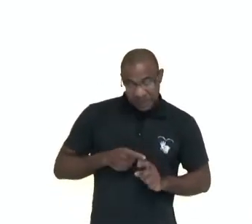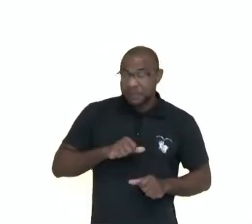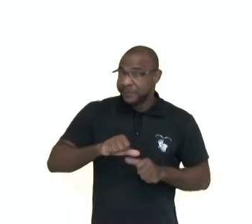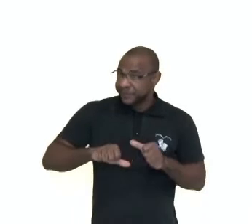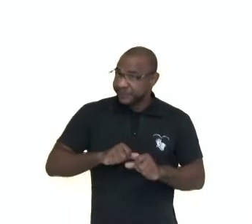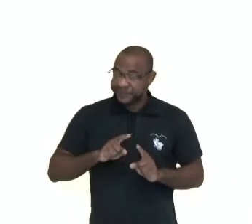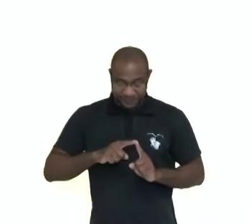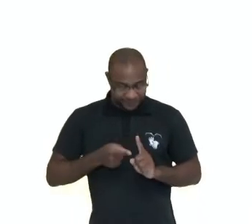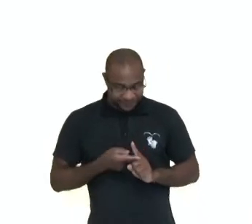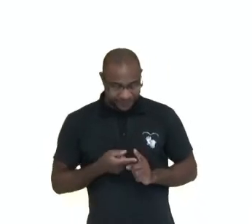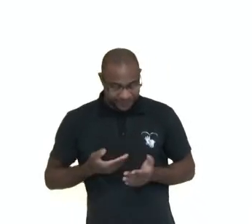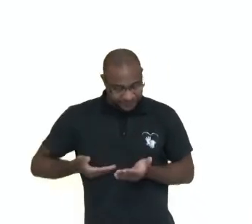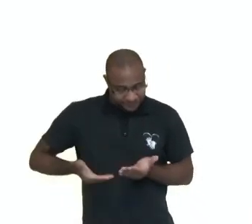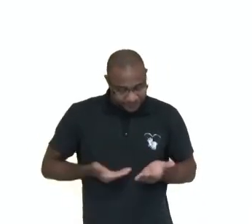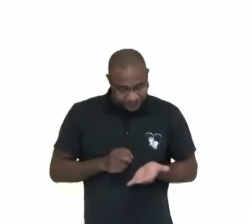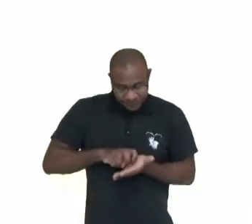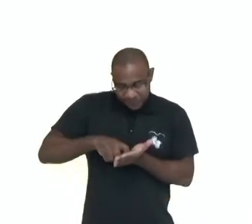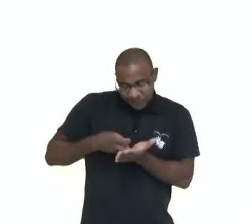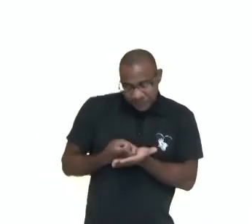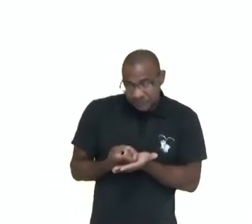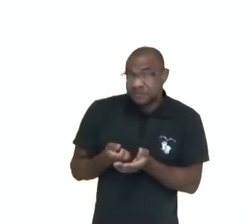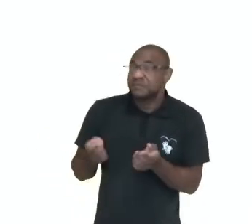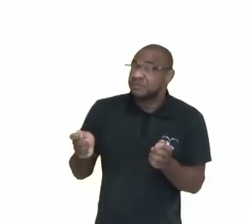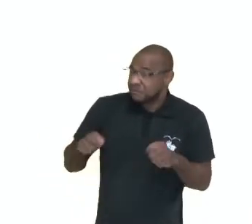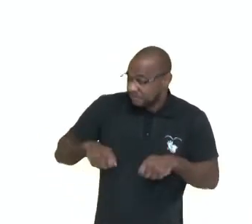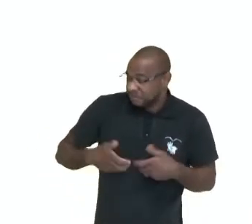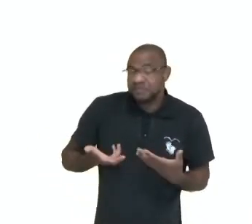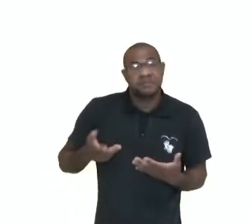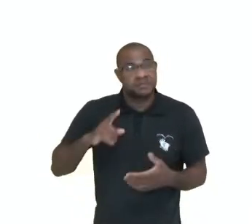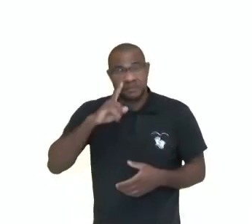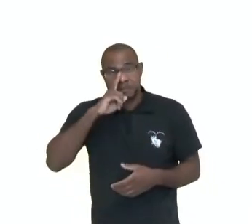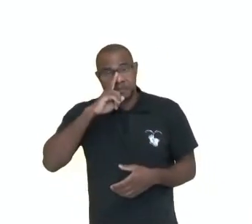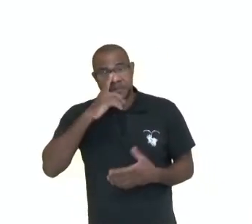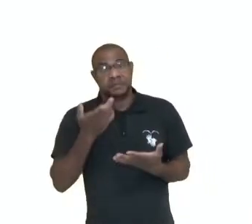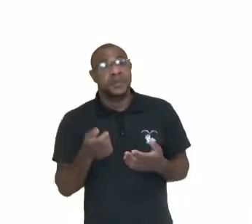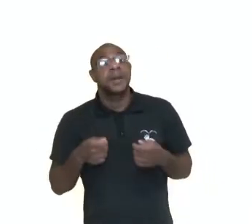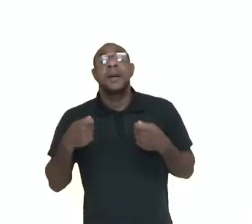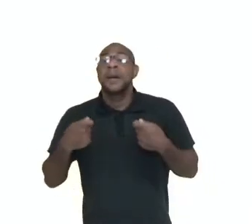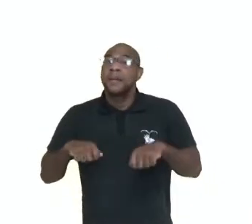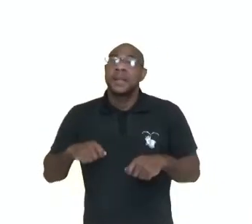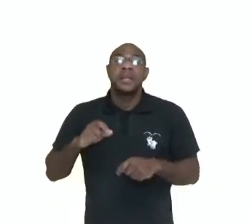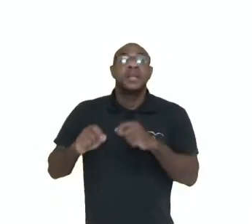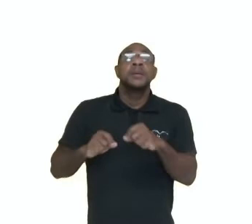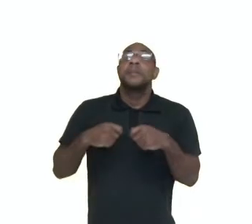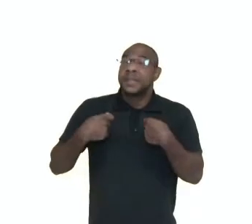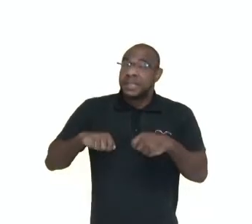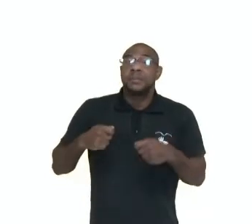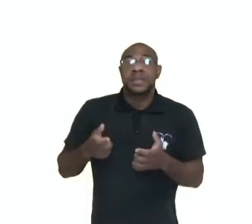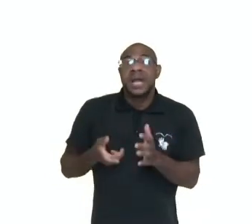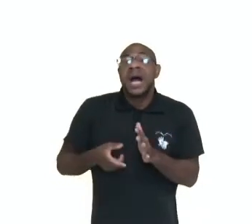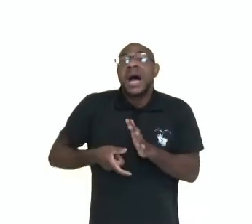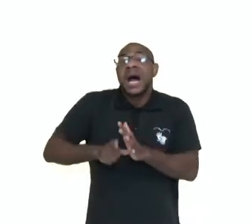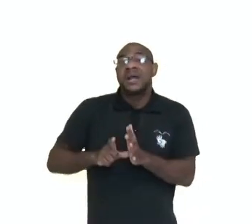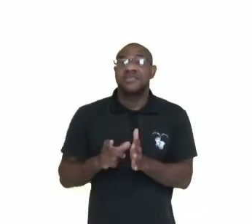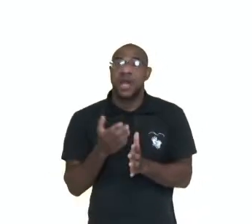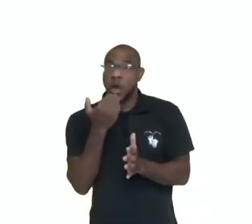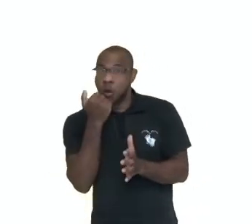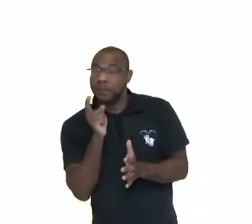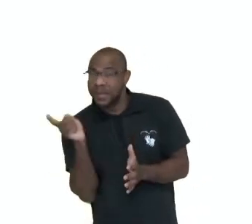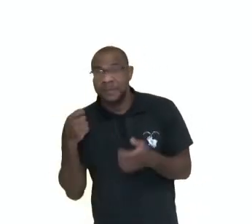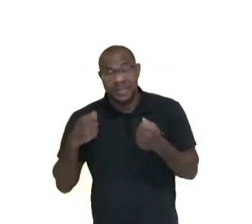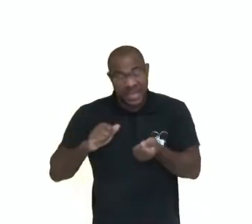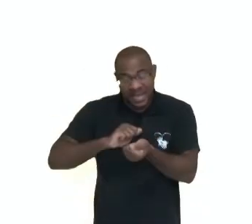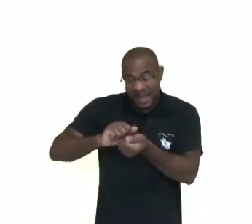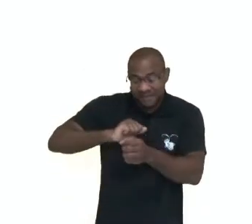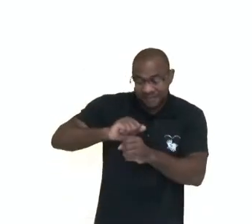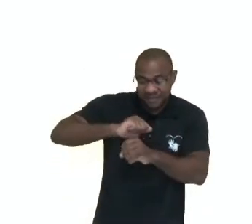proteger esses organismos, né, devemos sempre estar higienizando bem os alimentos. Mas veja essa tabela que